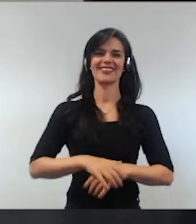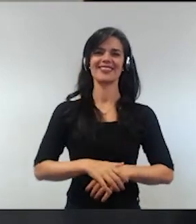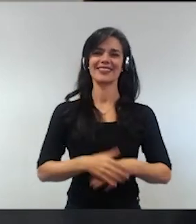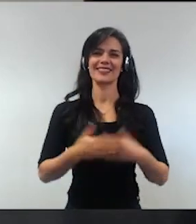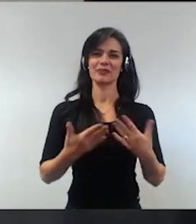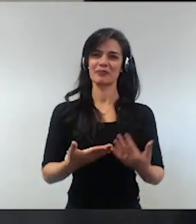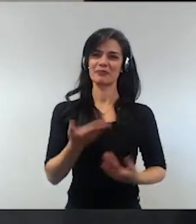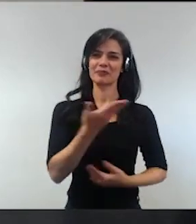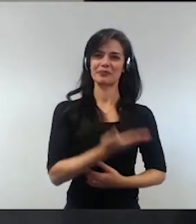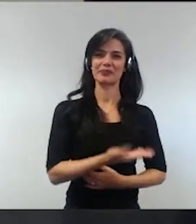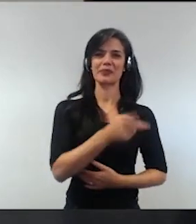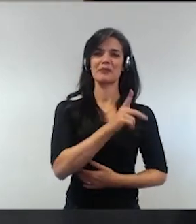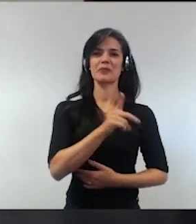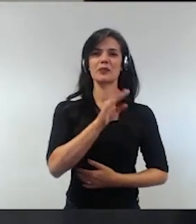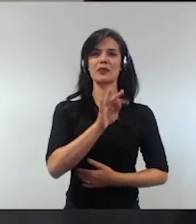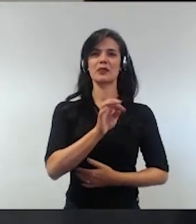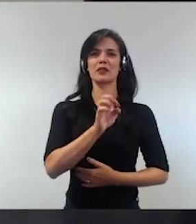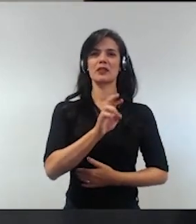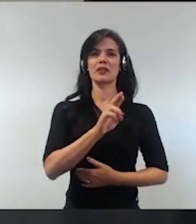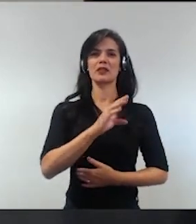vai abordar com